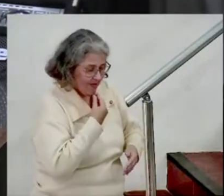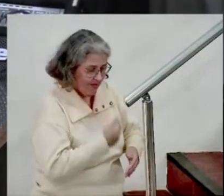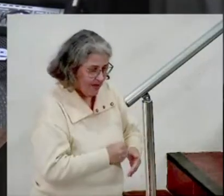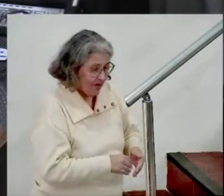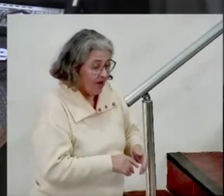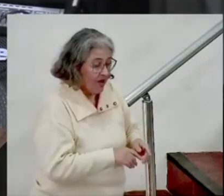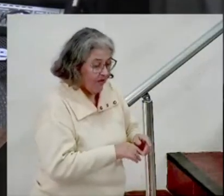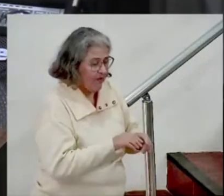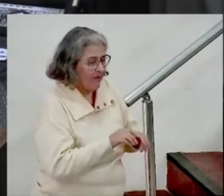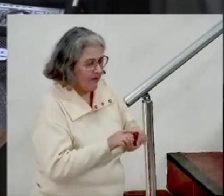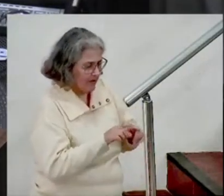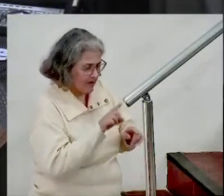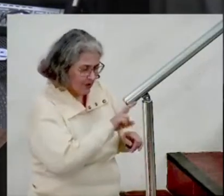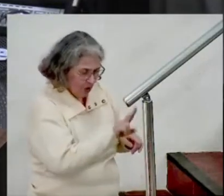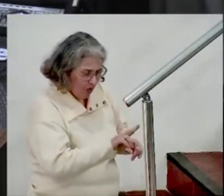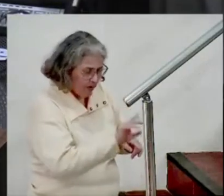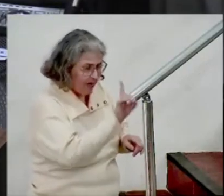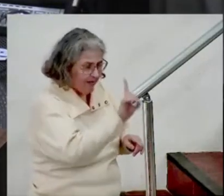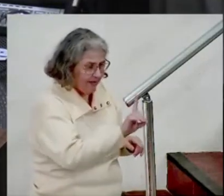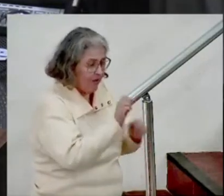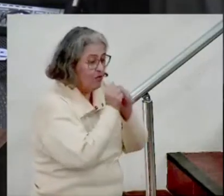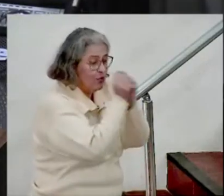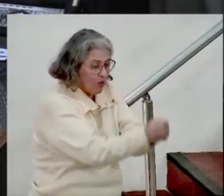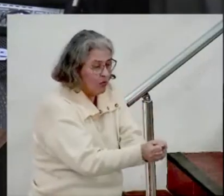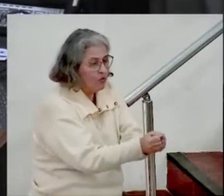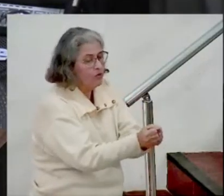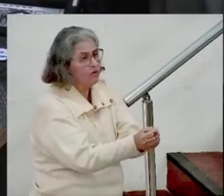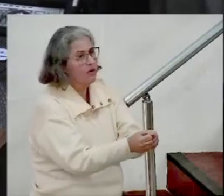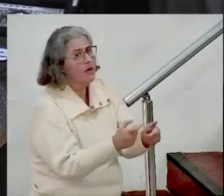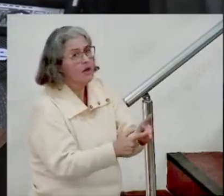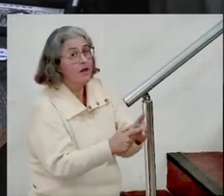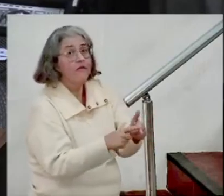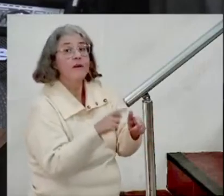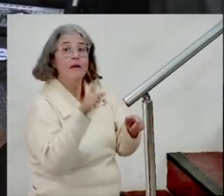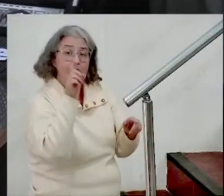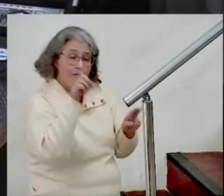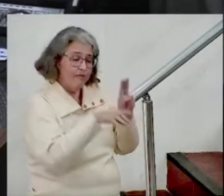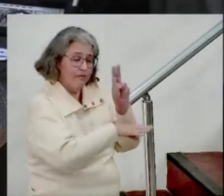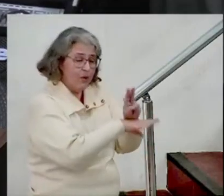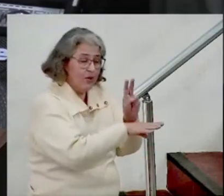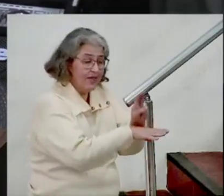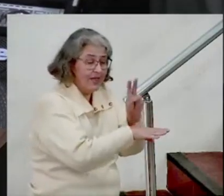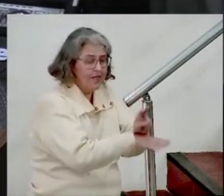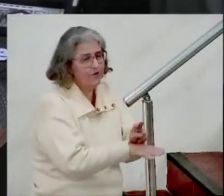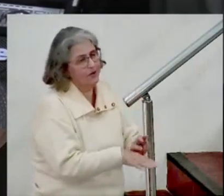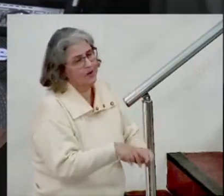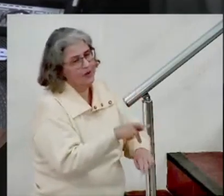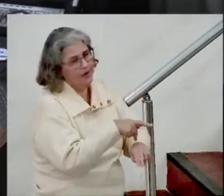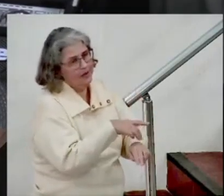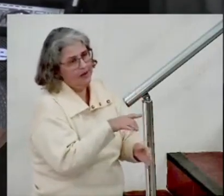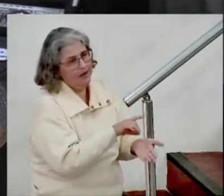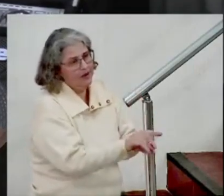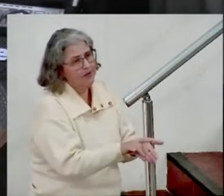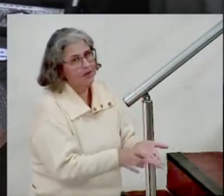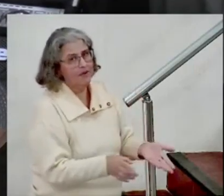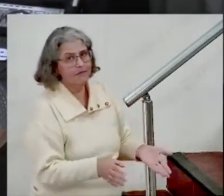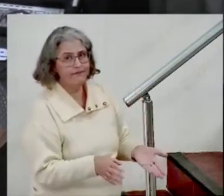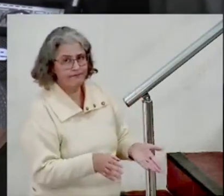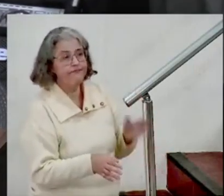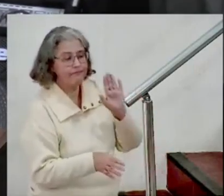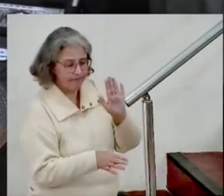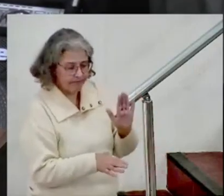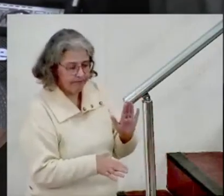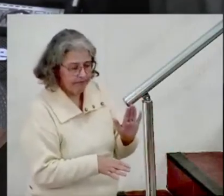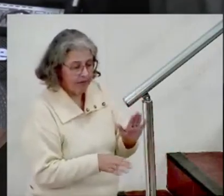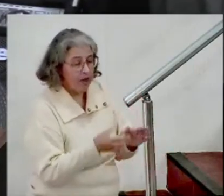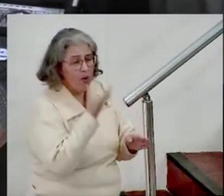crescendo, eu vou agir e vou proteger você desses dois reis que estão te perturbando, o Peca e o Rezim, reis